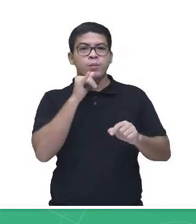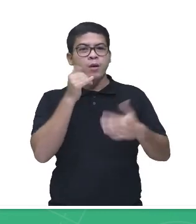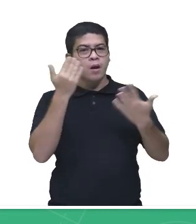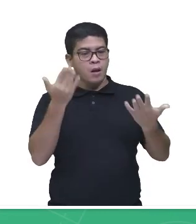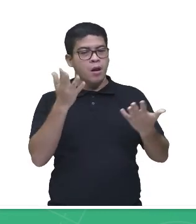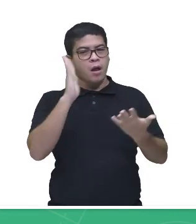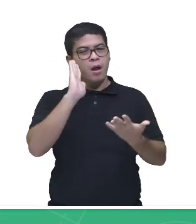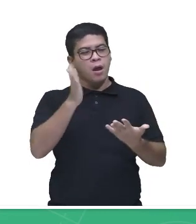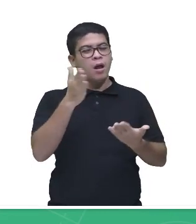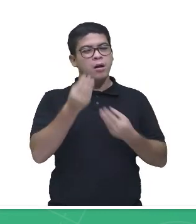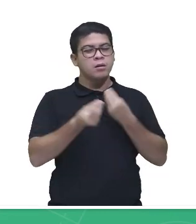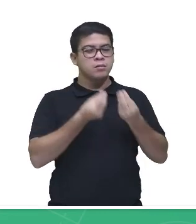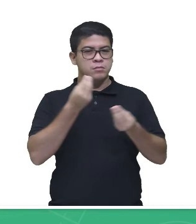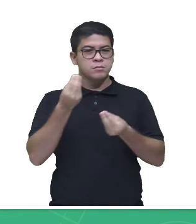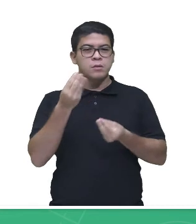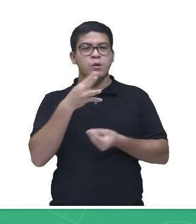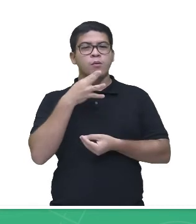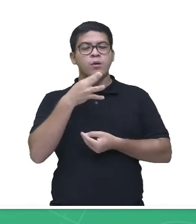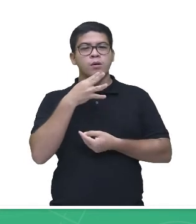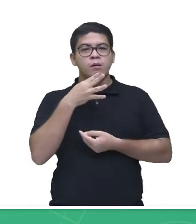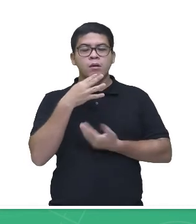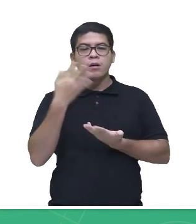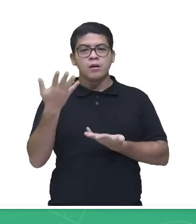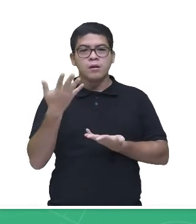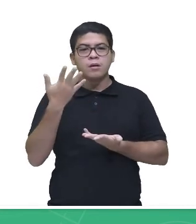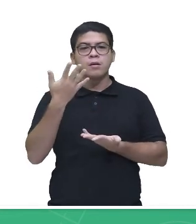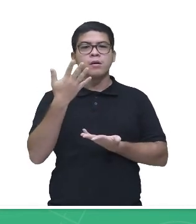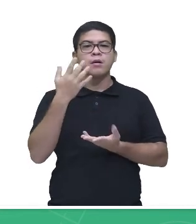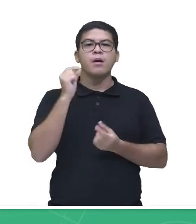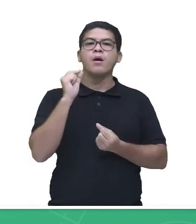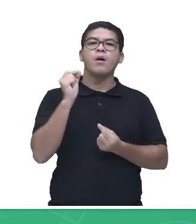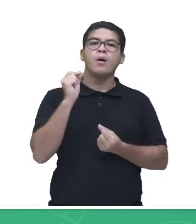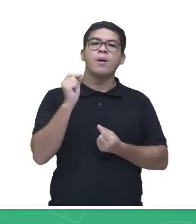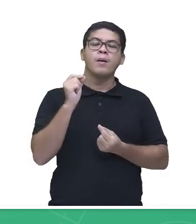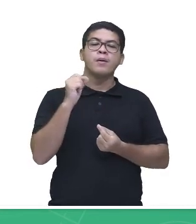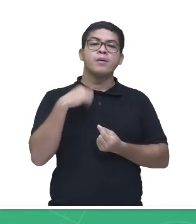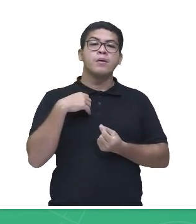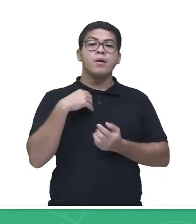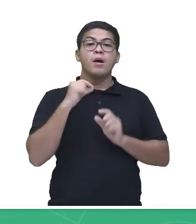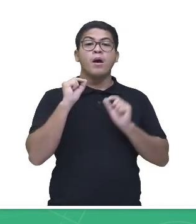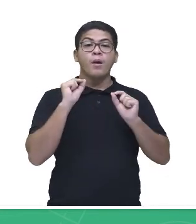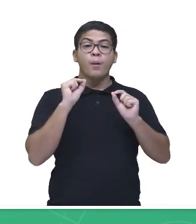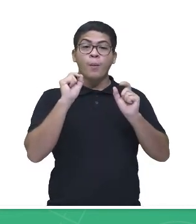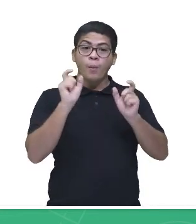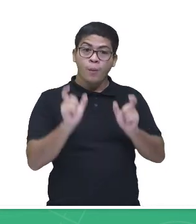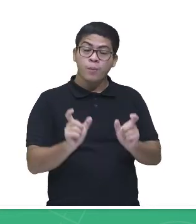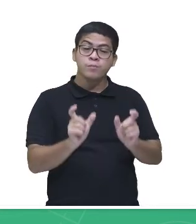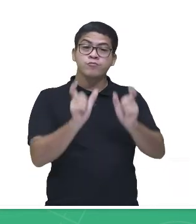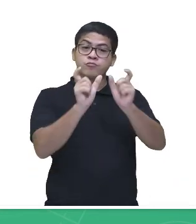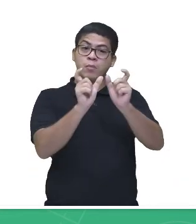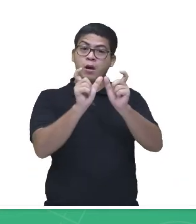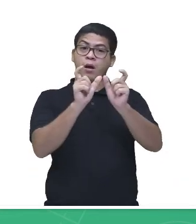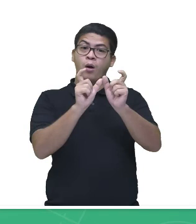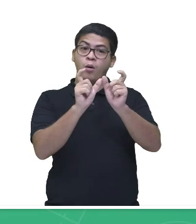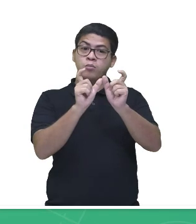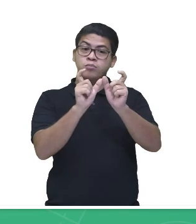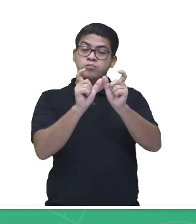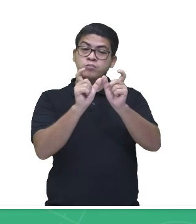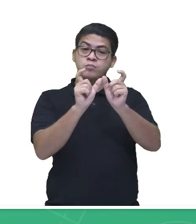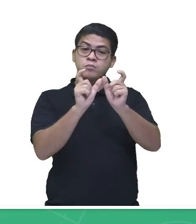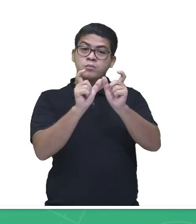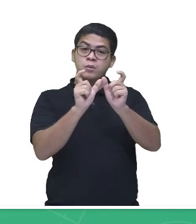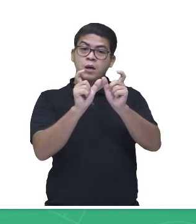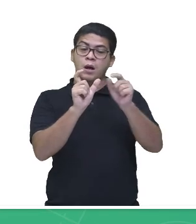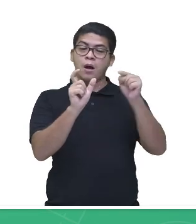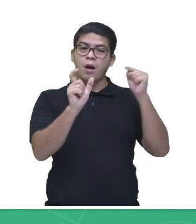verbo ver, mas para ser conjugado no pretérito perfeito composto, eu preciso de utilizar o verbo auxiliar